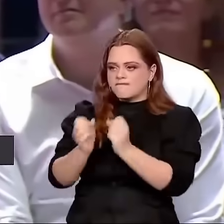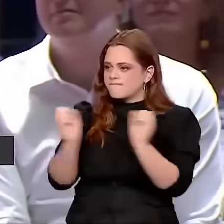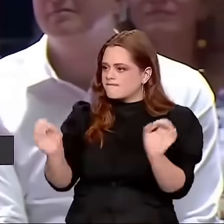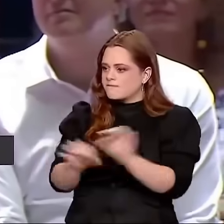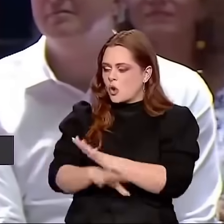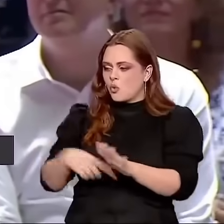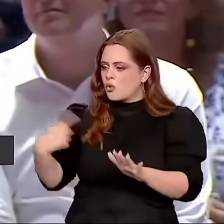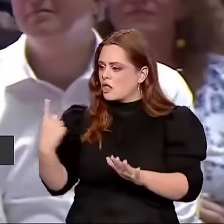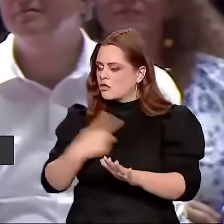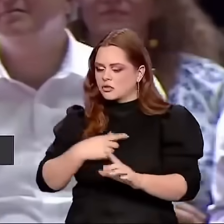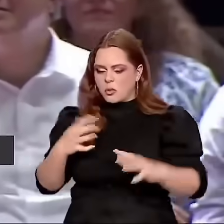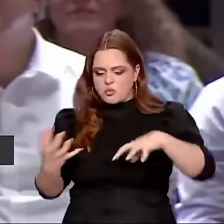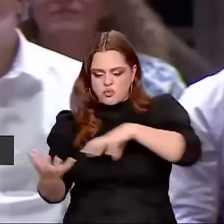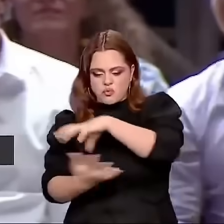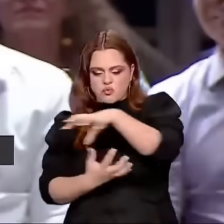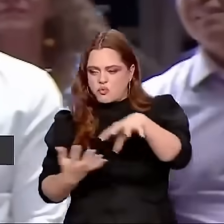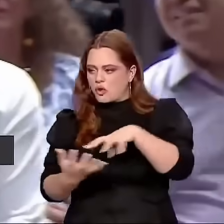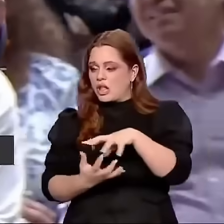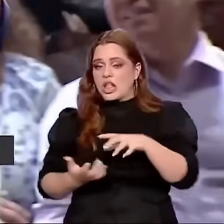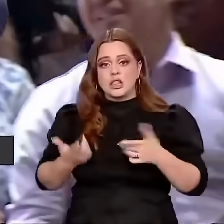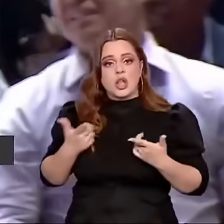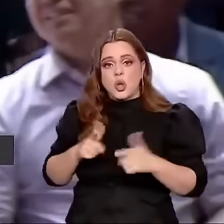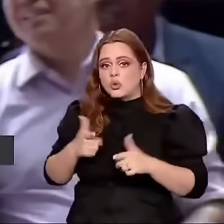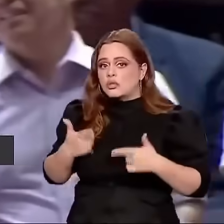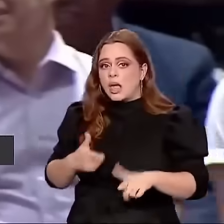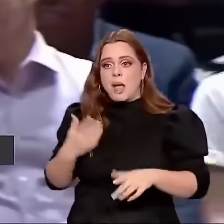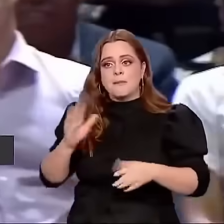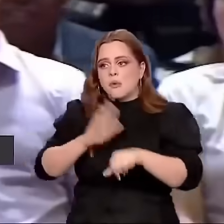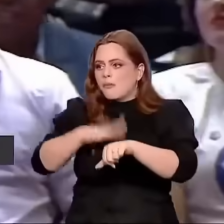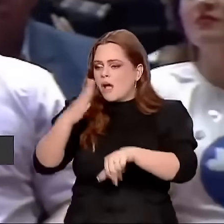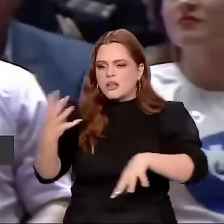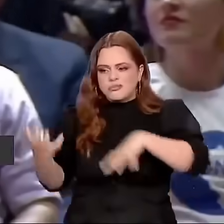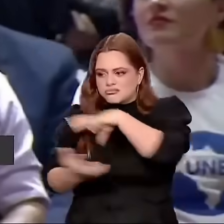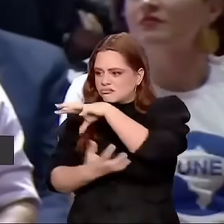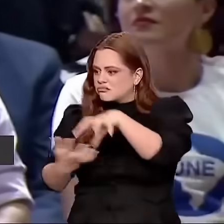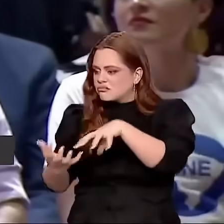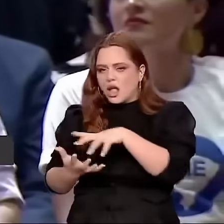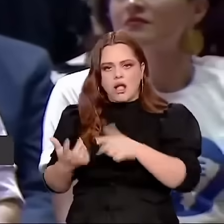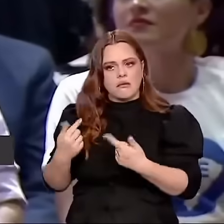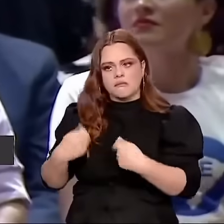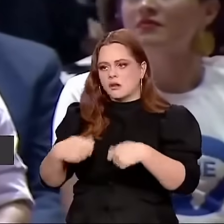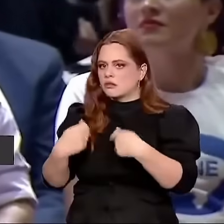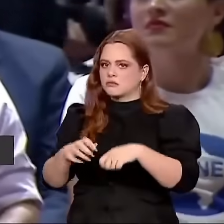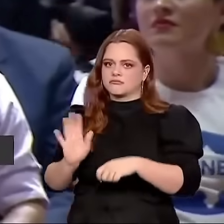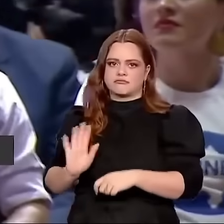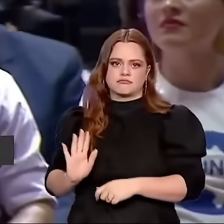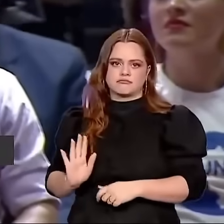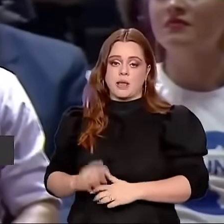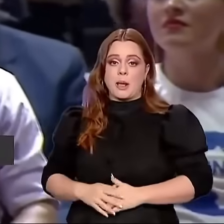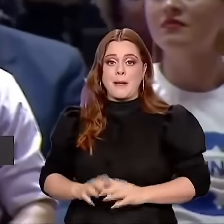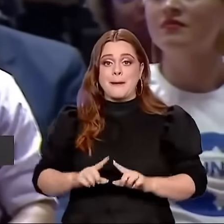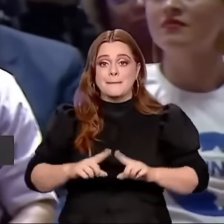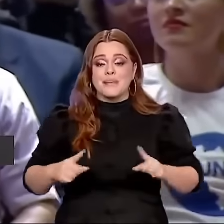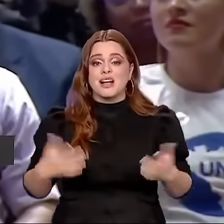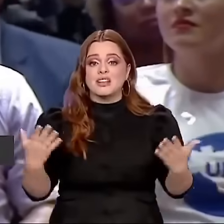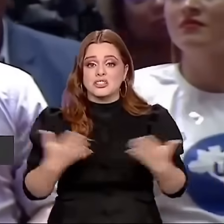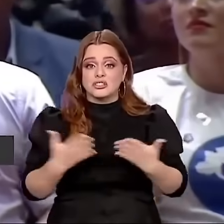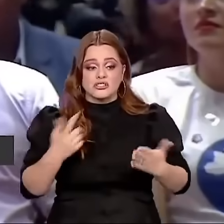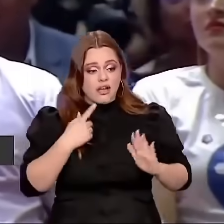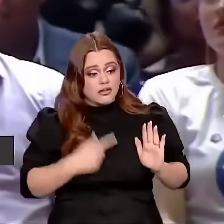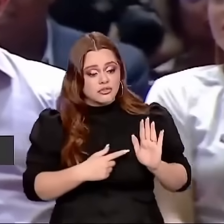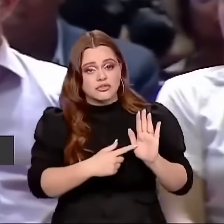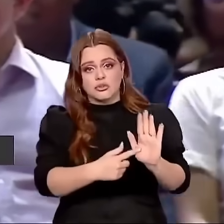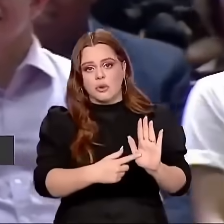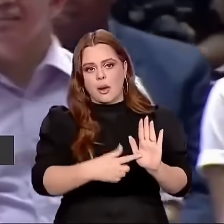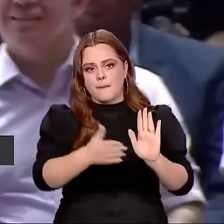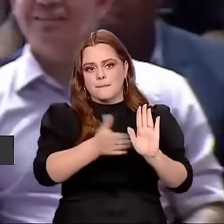pauta de reivindicação, nós não temos mais o que reivindicar. Mas já tinha indicado a pauta